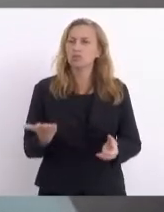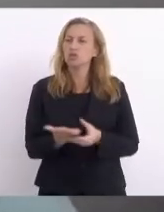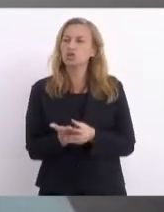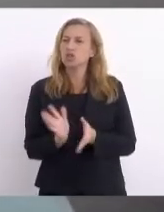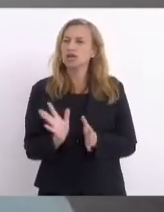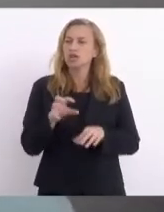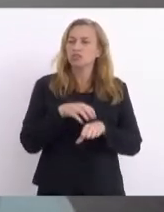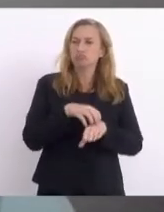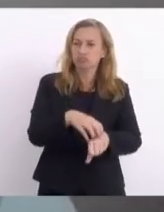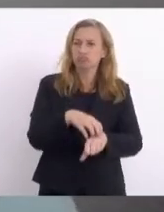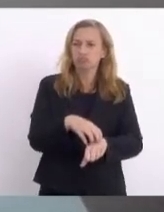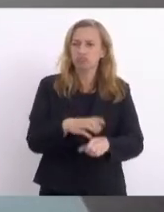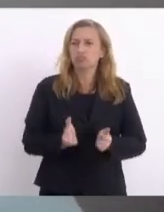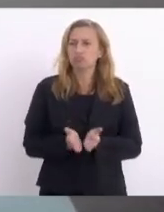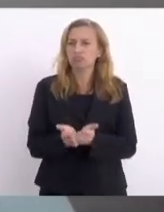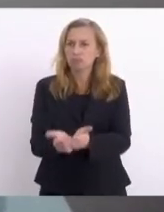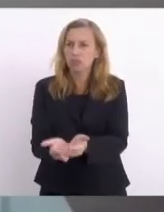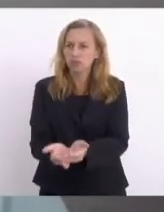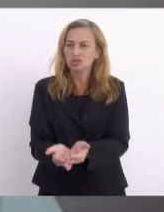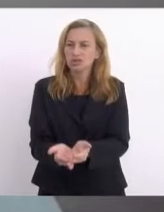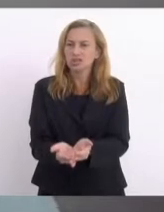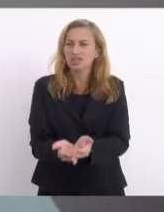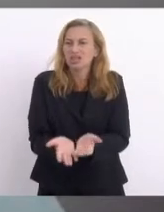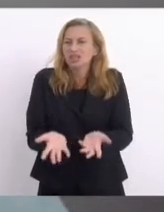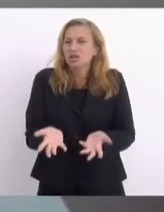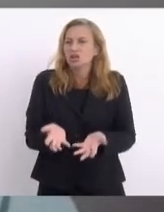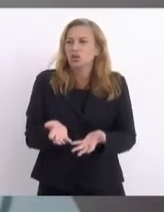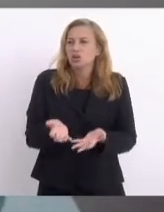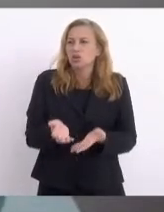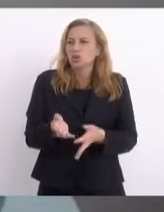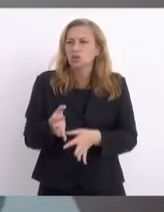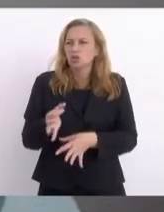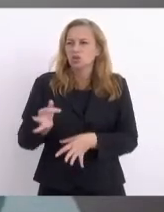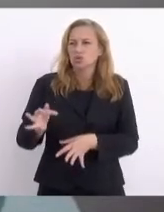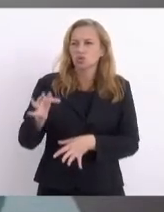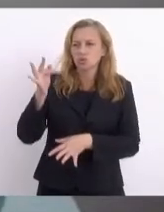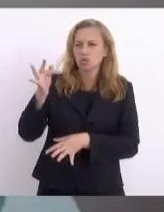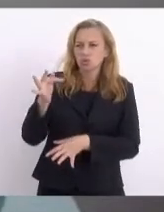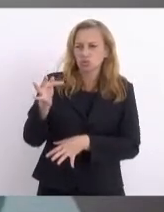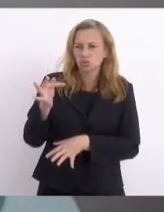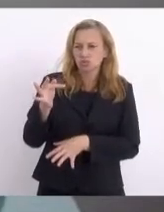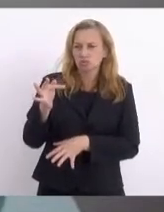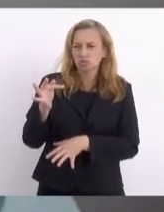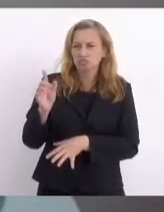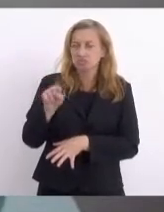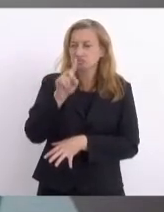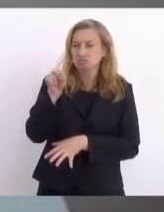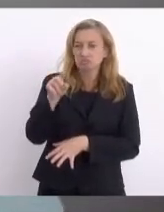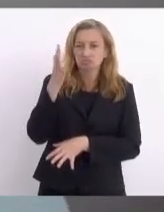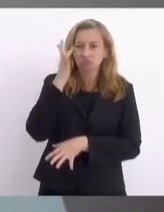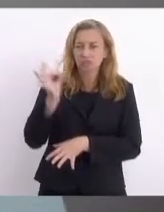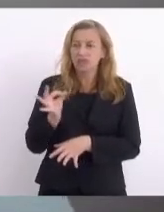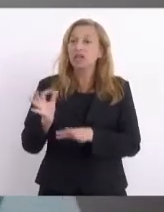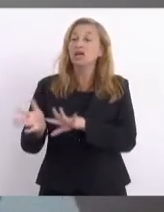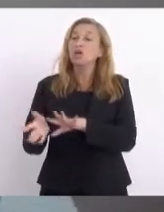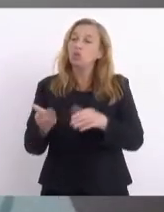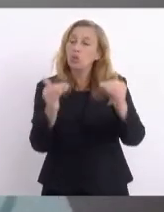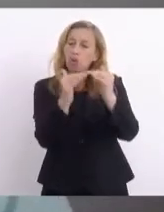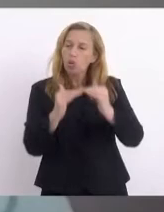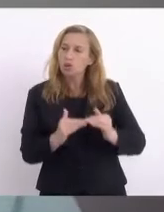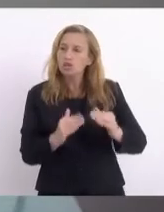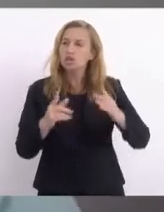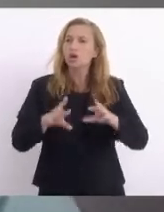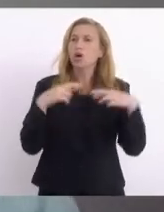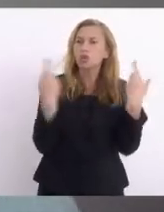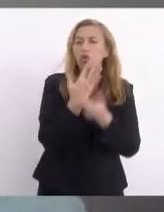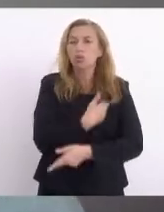do transporte aquaviário em incerteza. Então, o que eu quero sugerir, na verdade, né, concordando, fazendo coro com meus pares, é uma